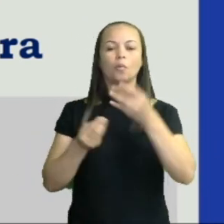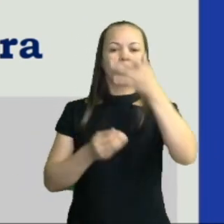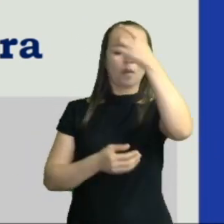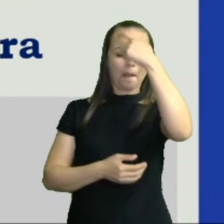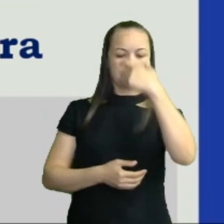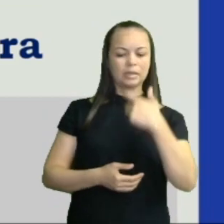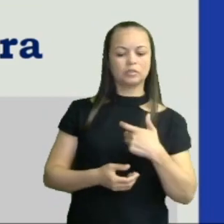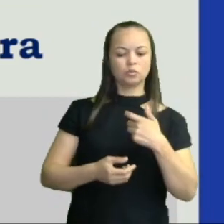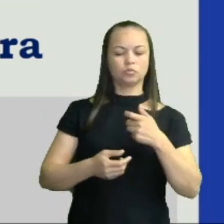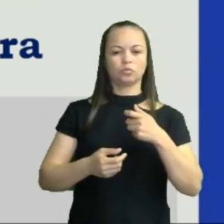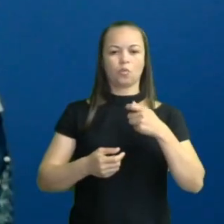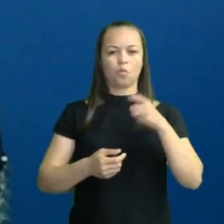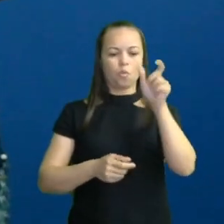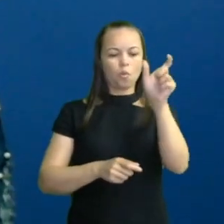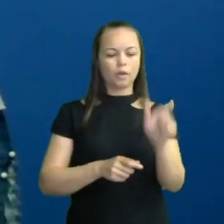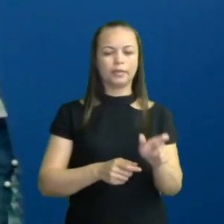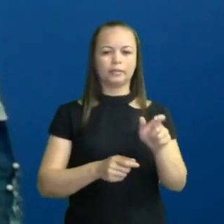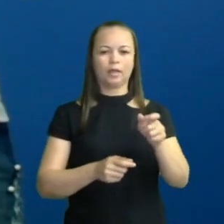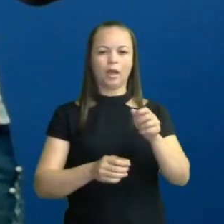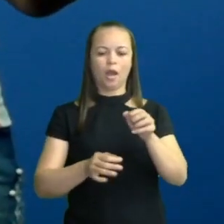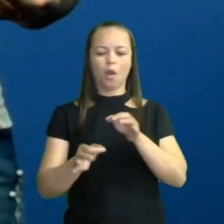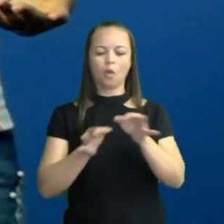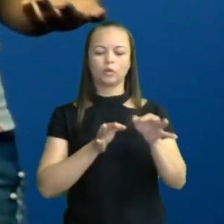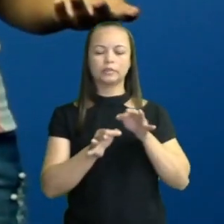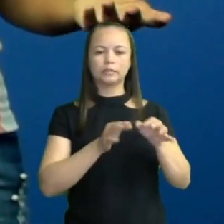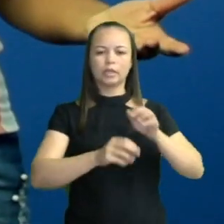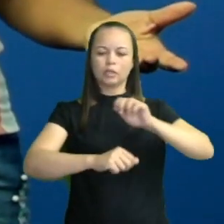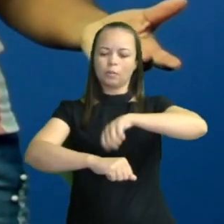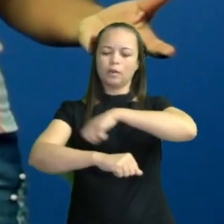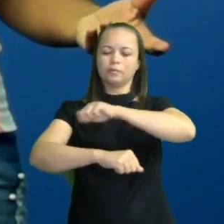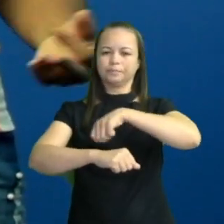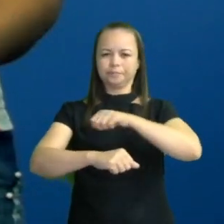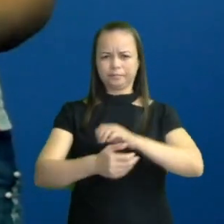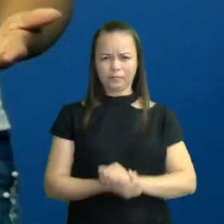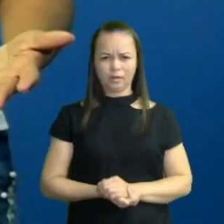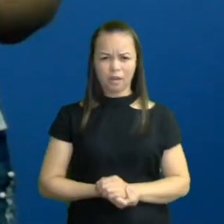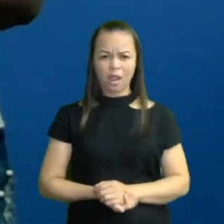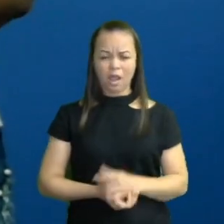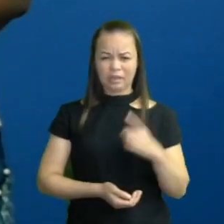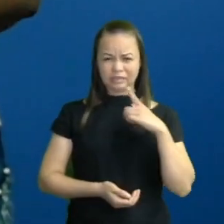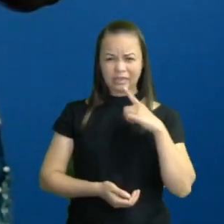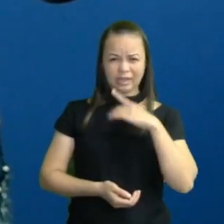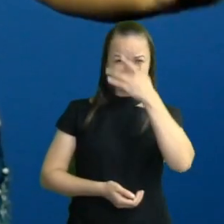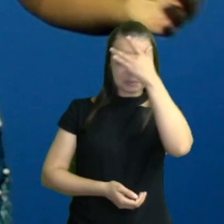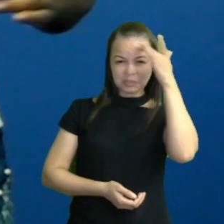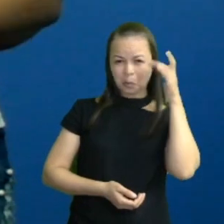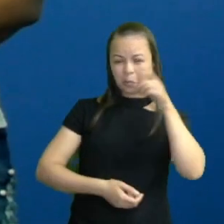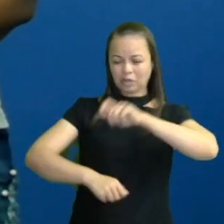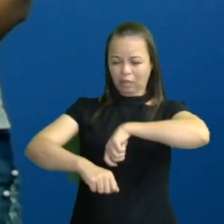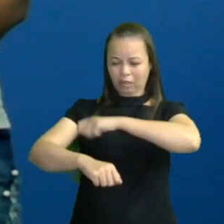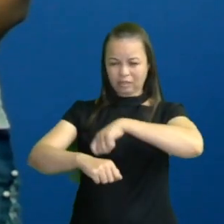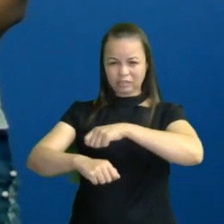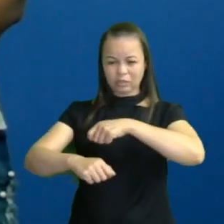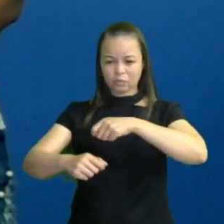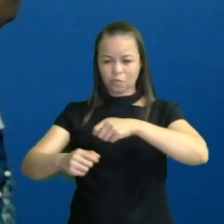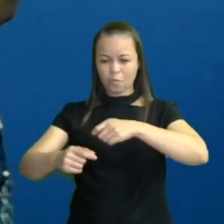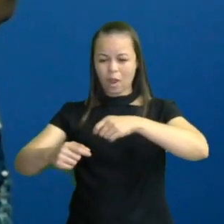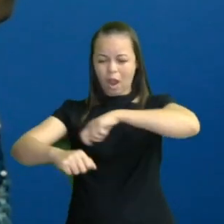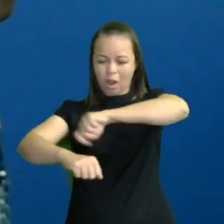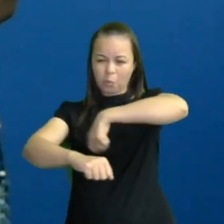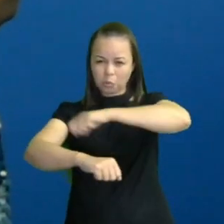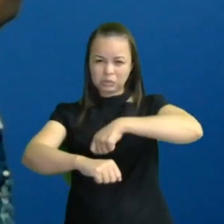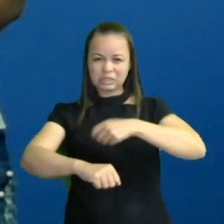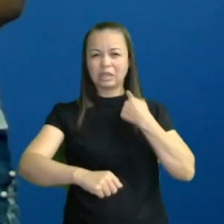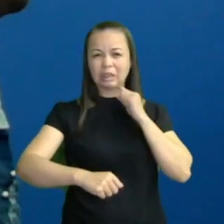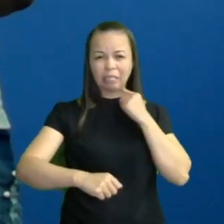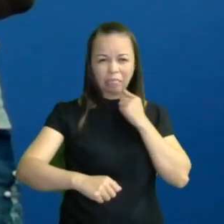alimento. Isso mesmo. Olha para mim. Sabia que existem pessoas que preparam alimento na cozinha toda suja, cheia de lixo? O que é que vai atrair o